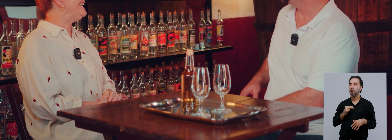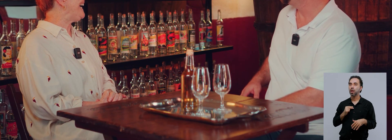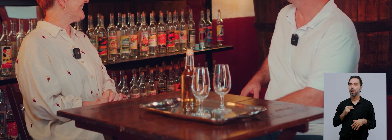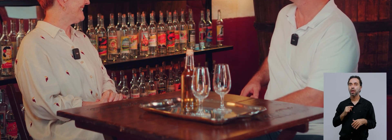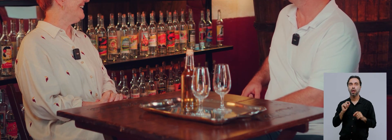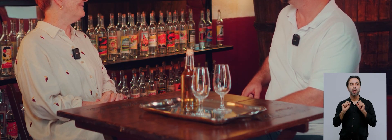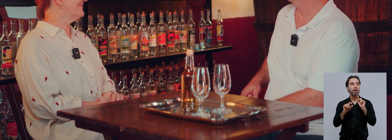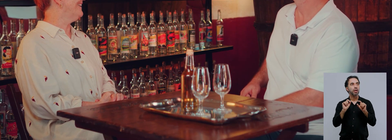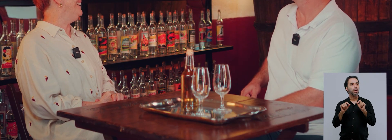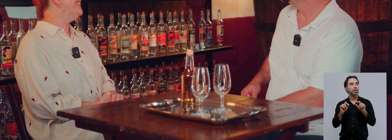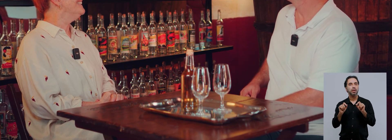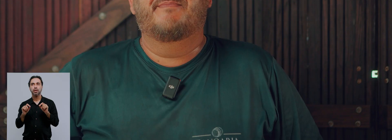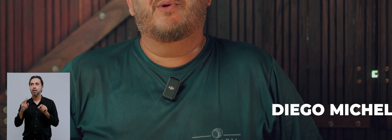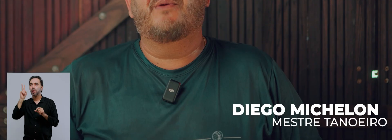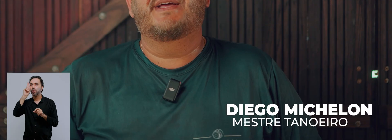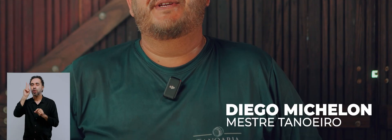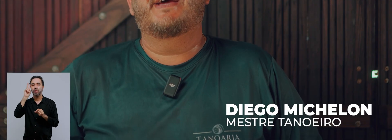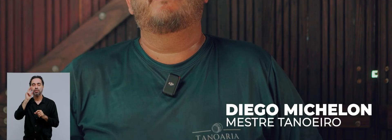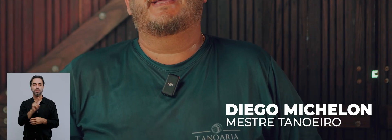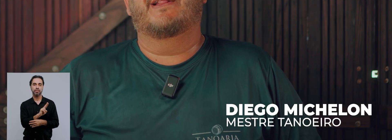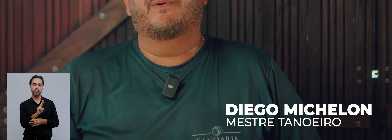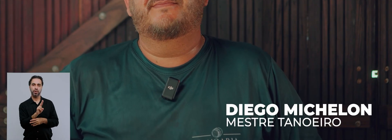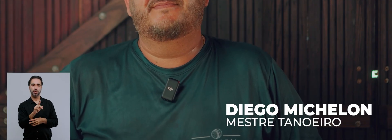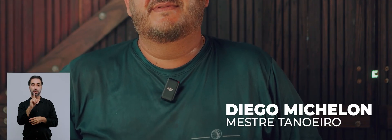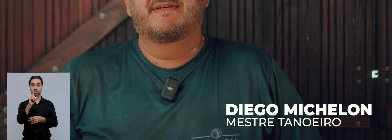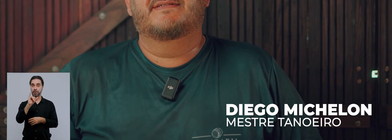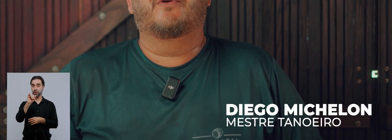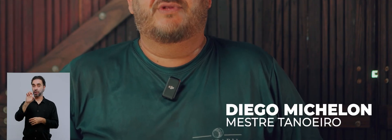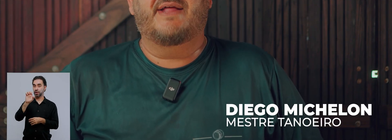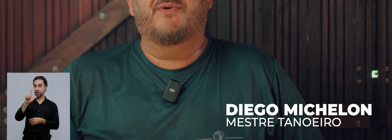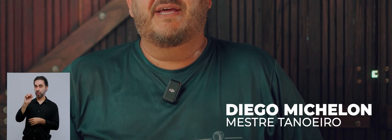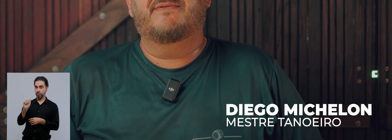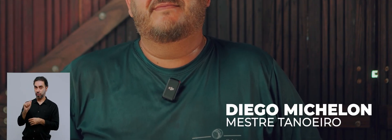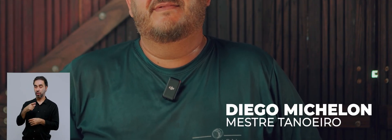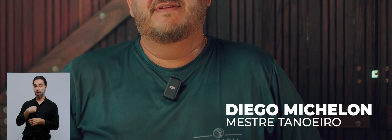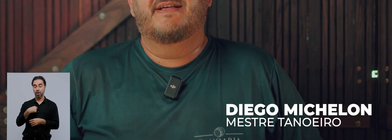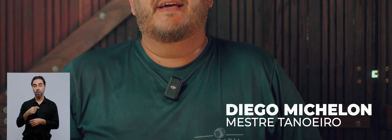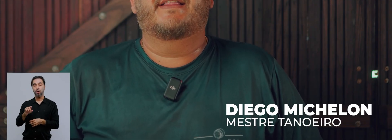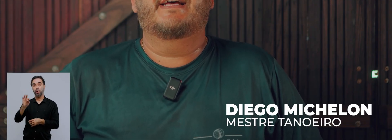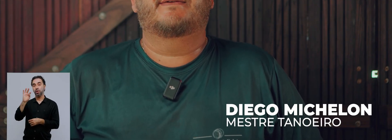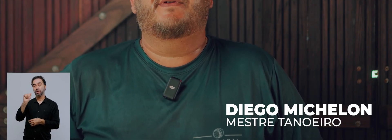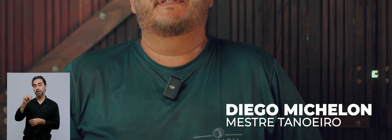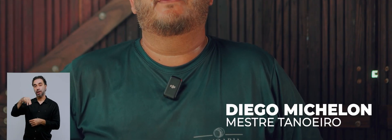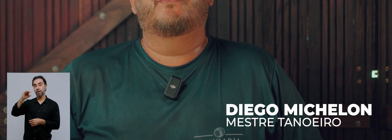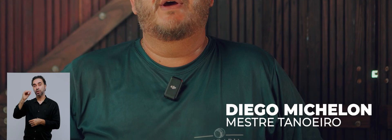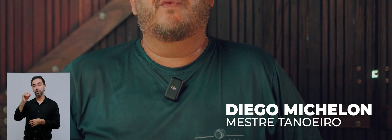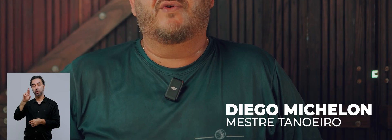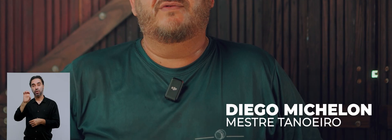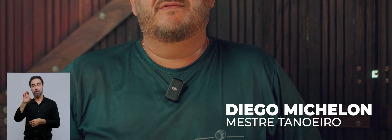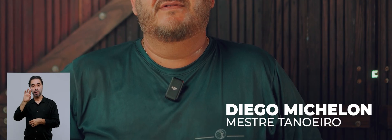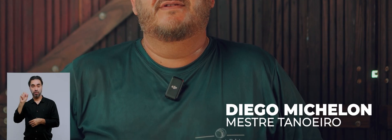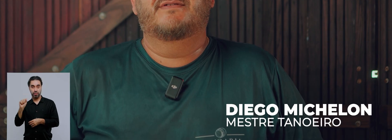gente, que acervo, né? Meu nome é Diego Miquelon, sou tanoeiro, herdei essa profissão do